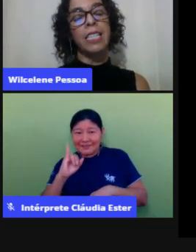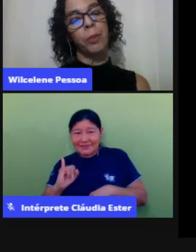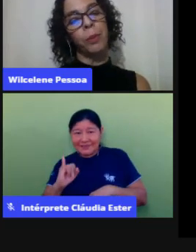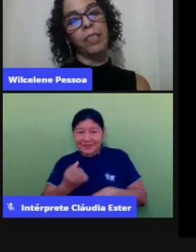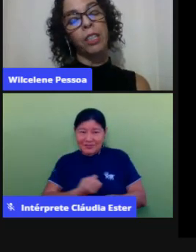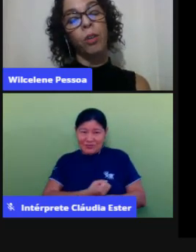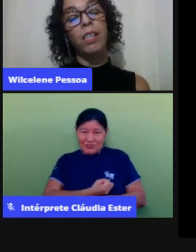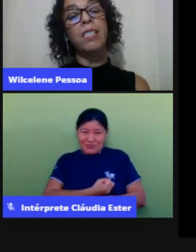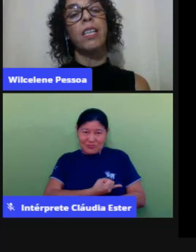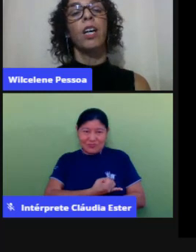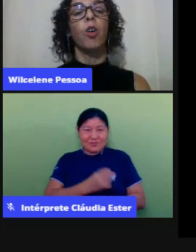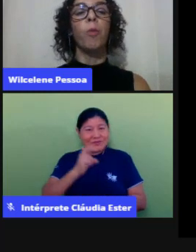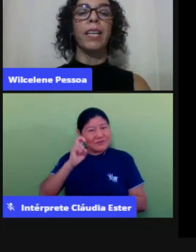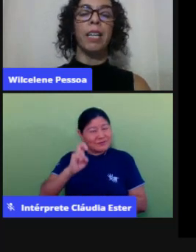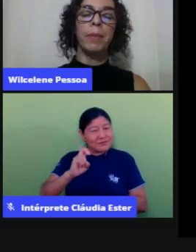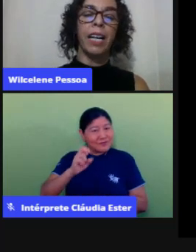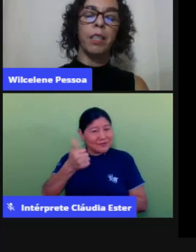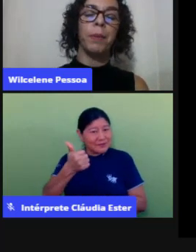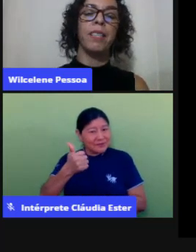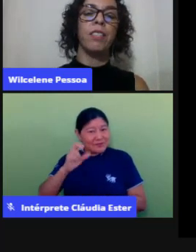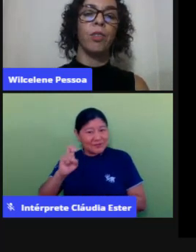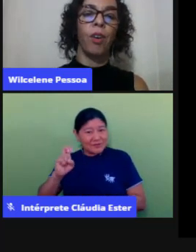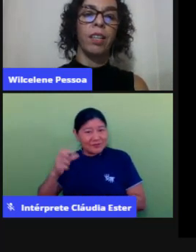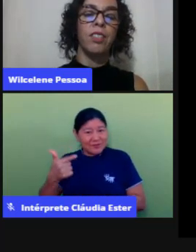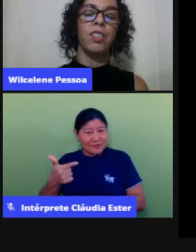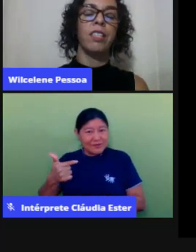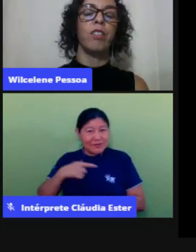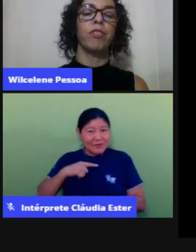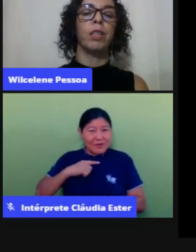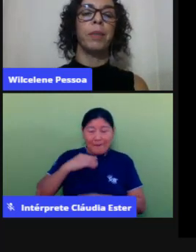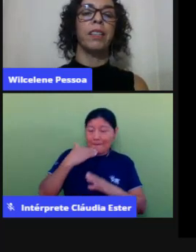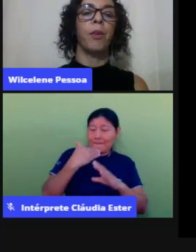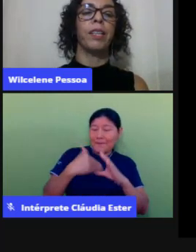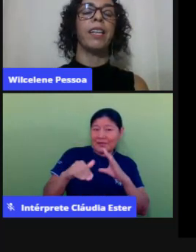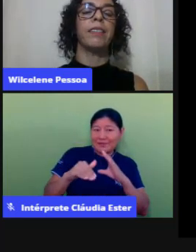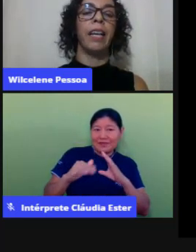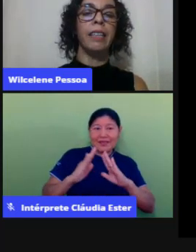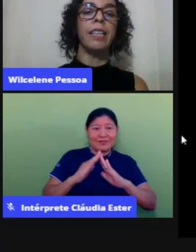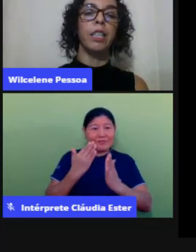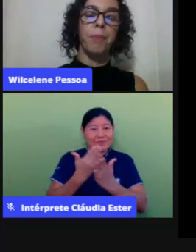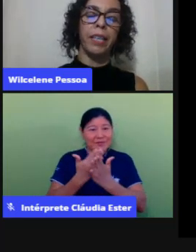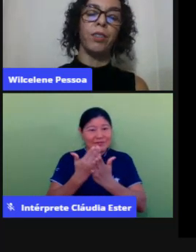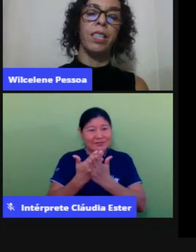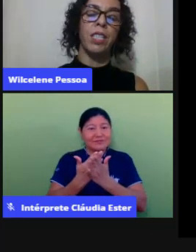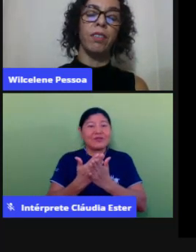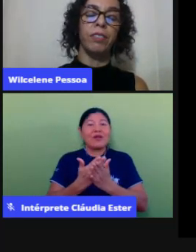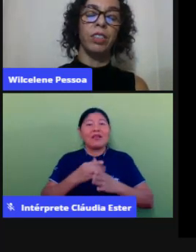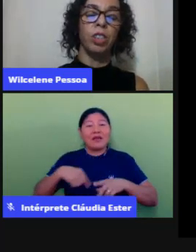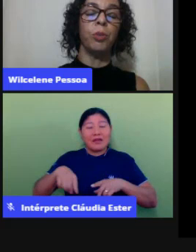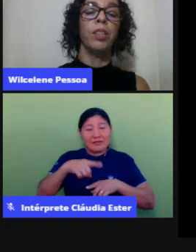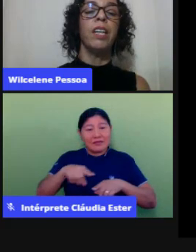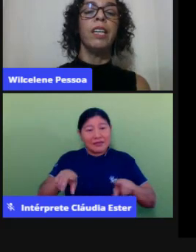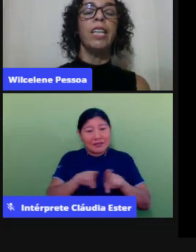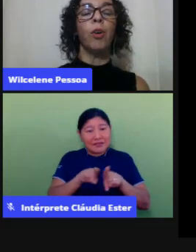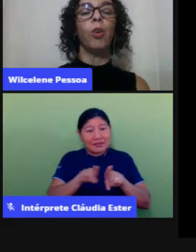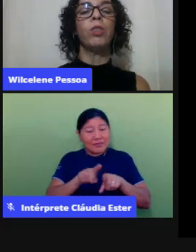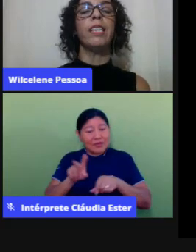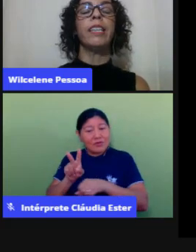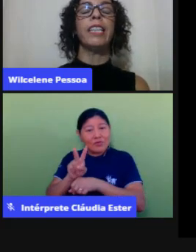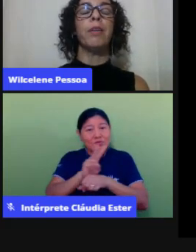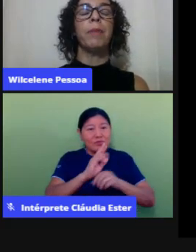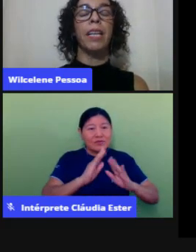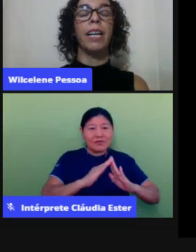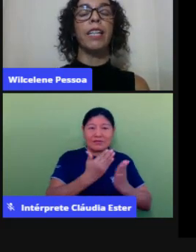51 e 52, uma encaminhada para as escolas de ensino fundamental que atendem também educação infantil, e